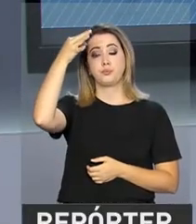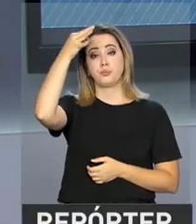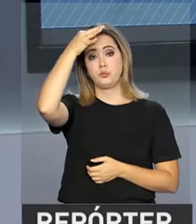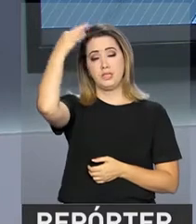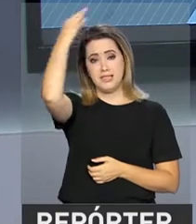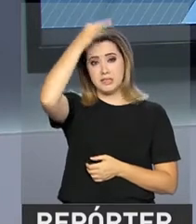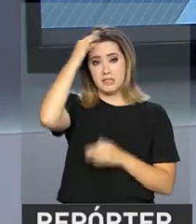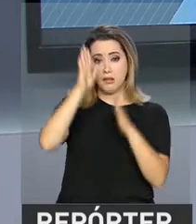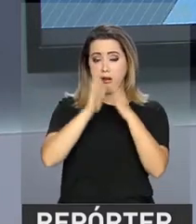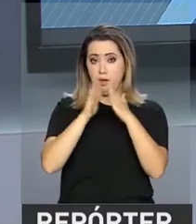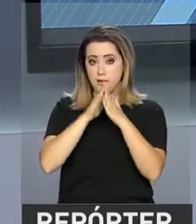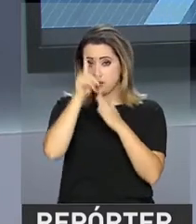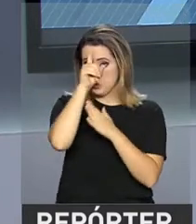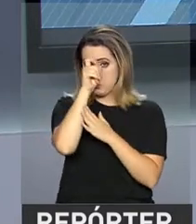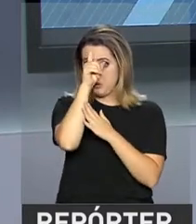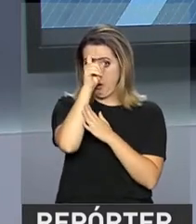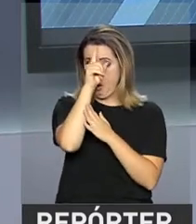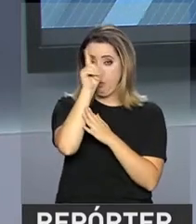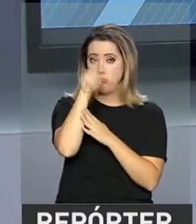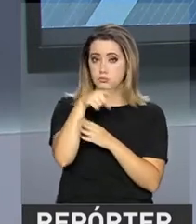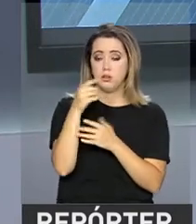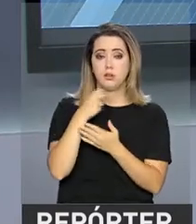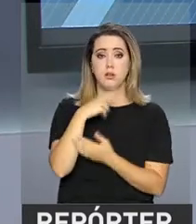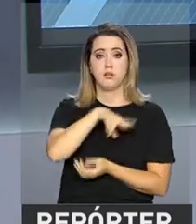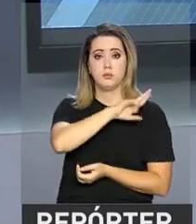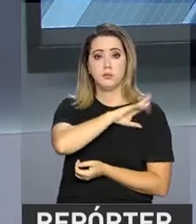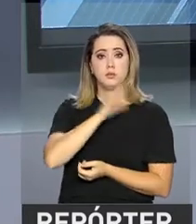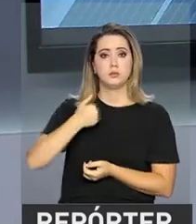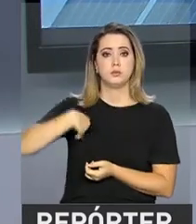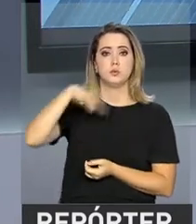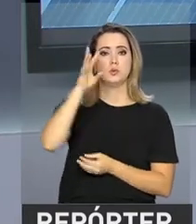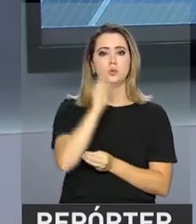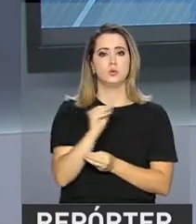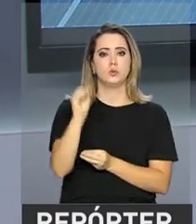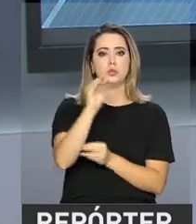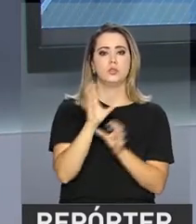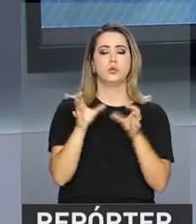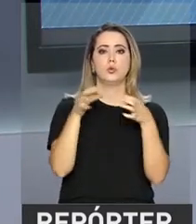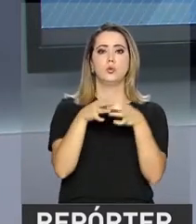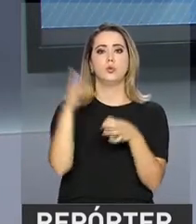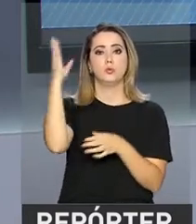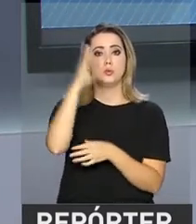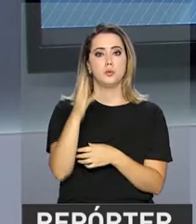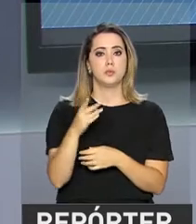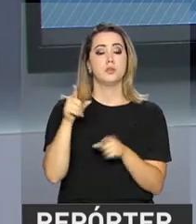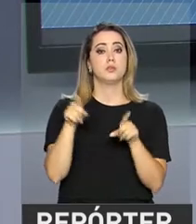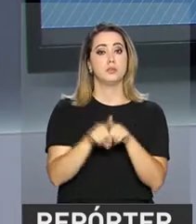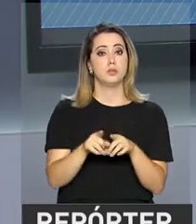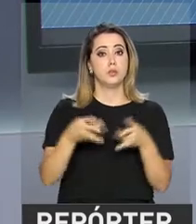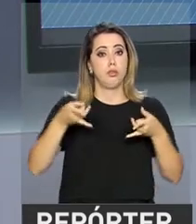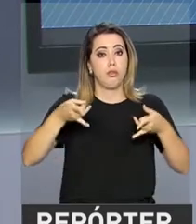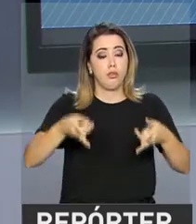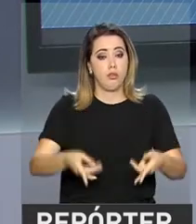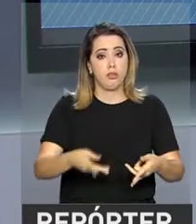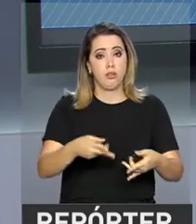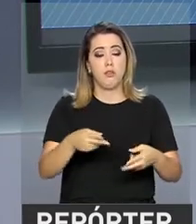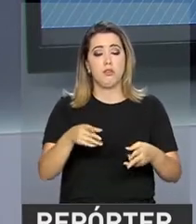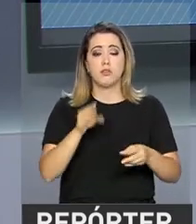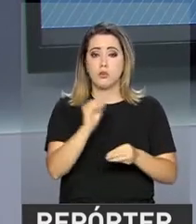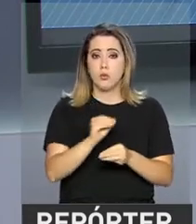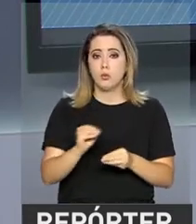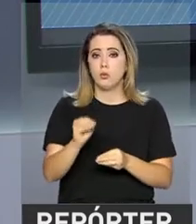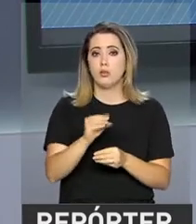filantrópicas responsáveis pela maior parte dos atendimentos da rede pública de saúde no brasil além de internações elas fazem